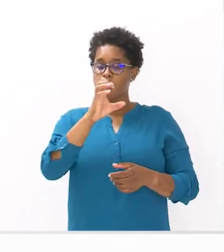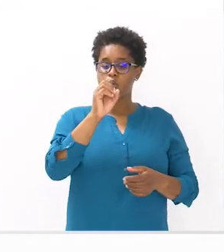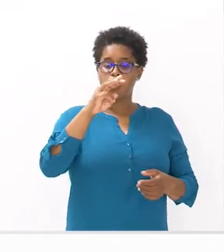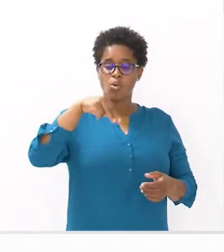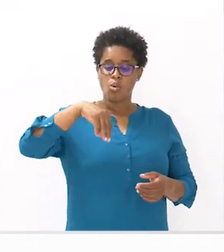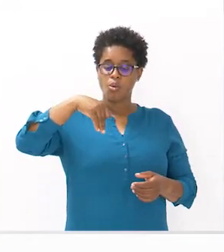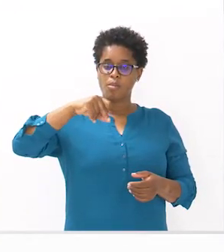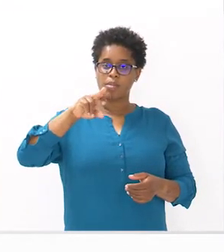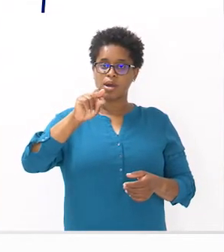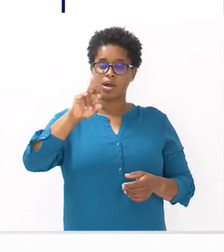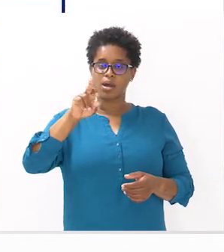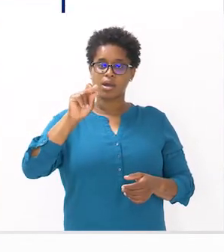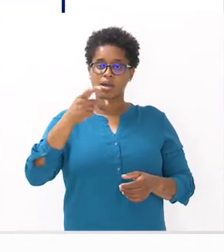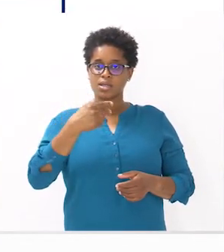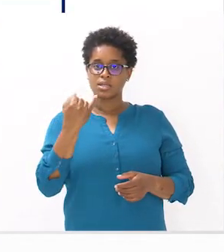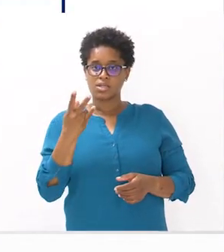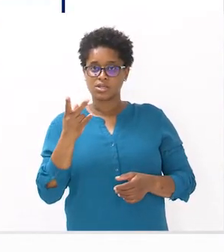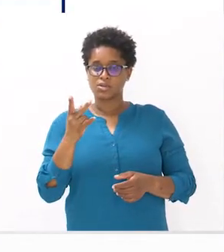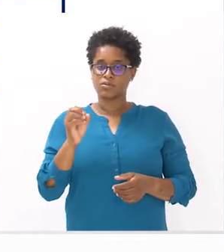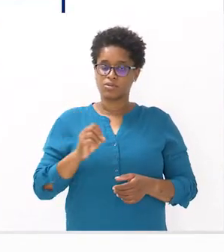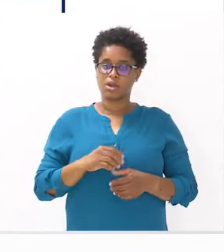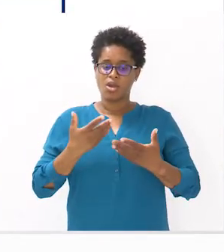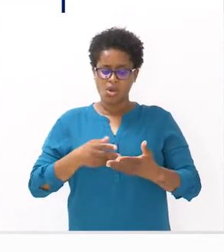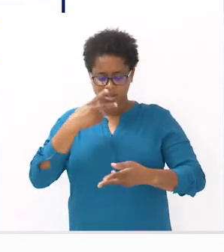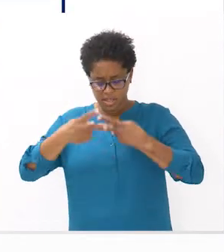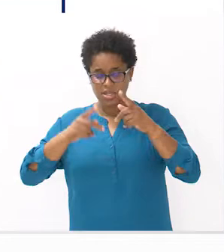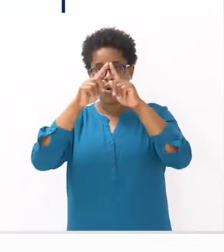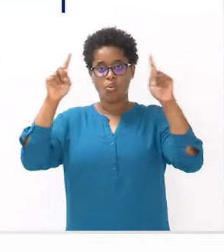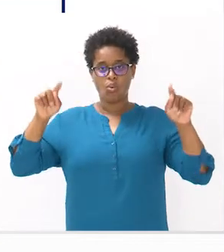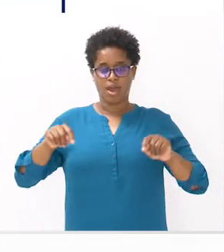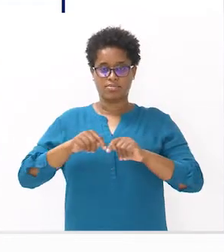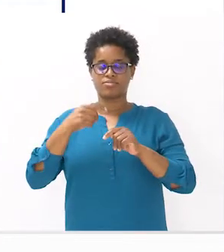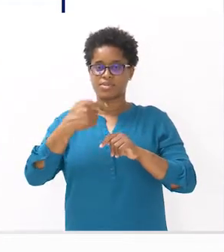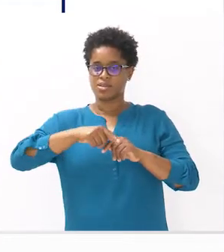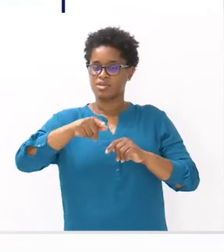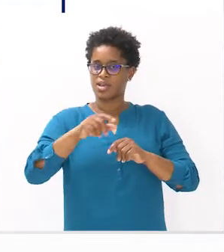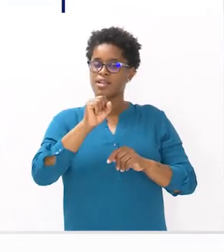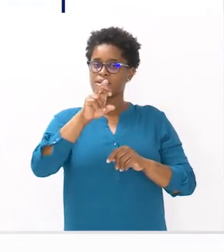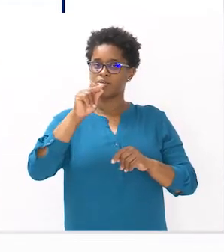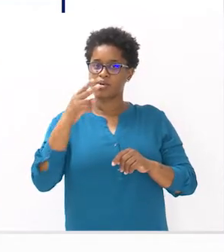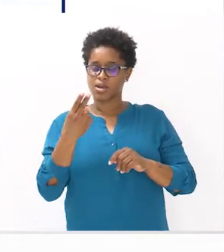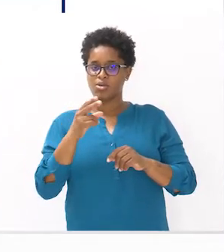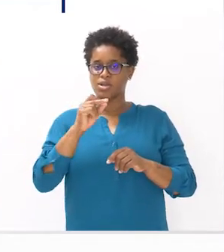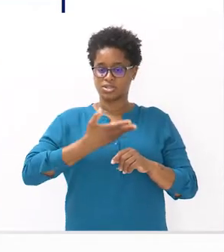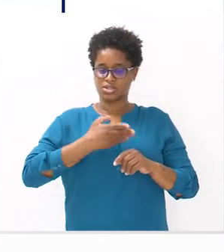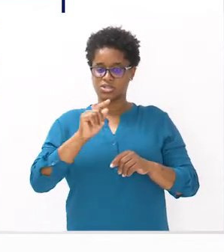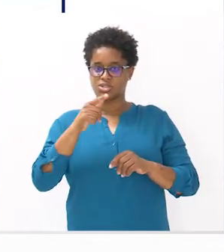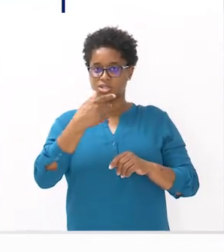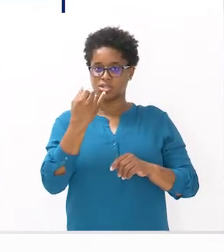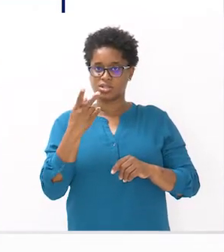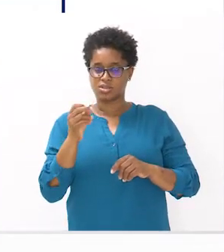comparativo. Agora, vamos analisar o quadro. Temos aqui grau dos adjetivos e